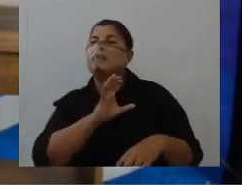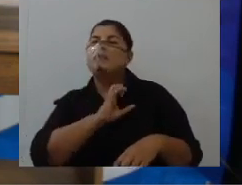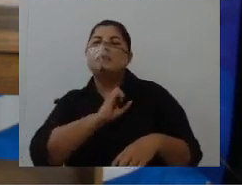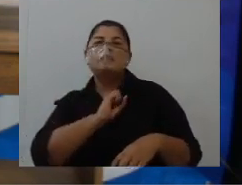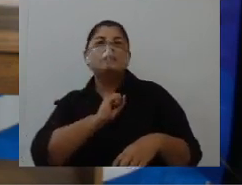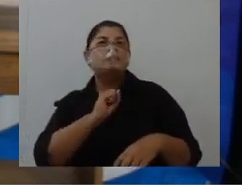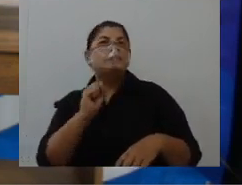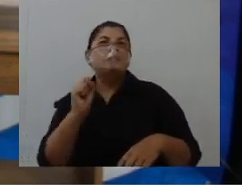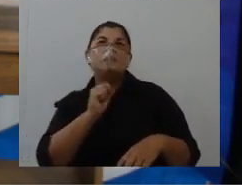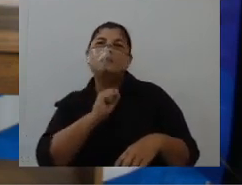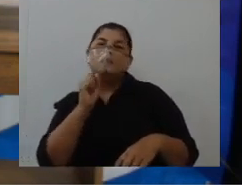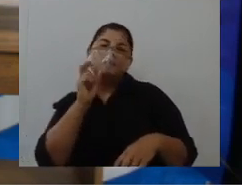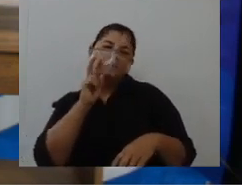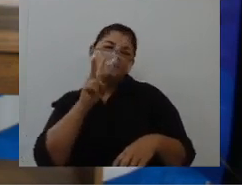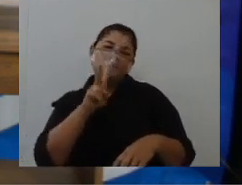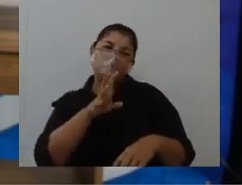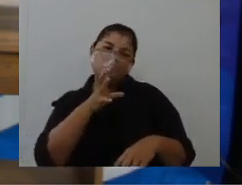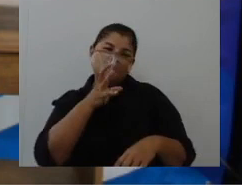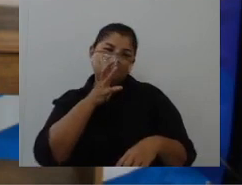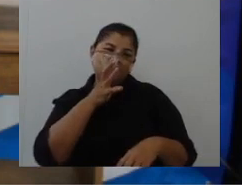adoram,